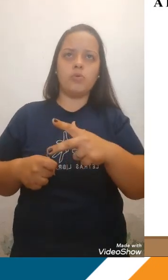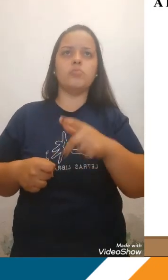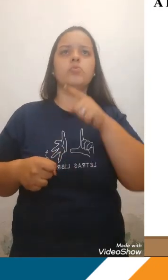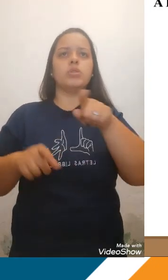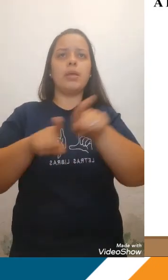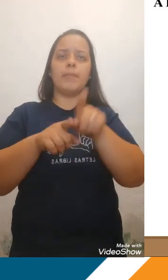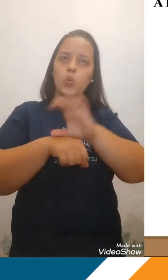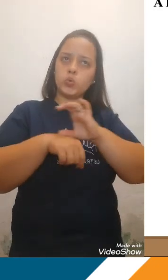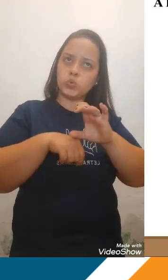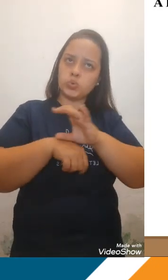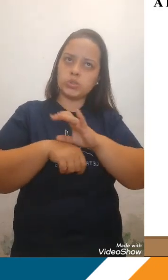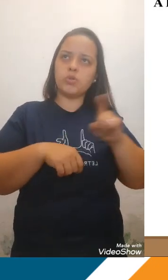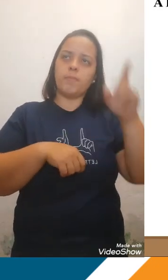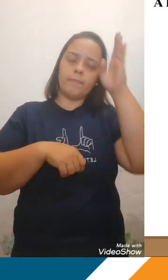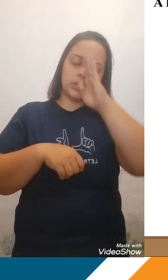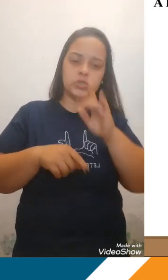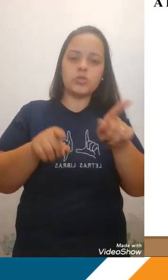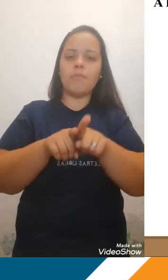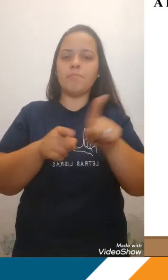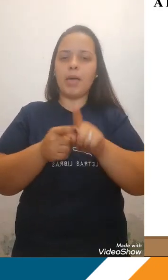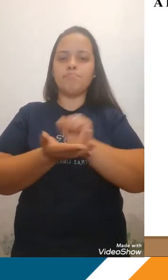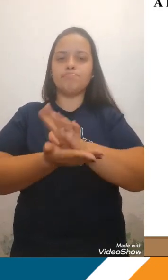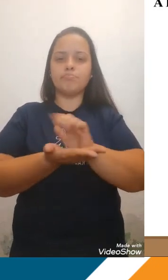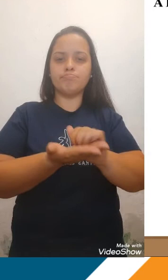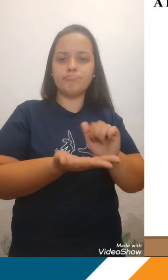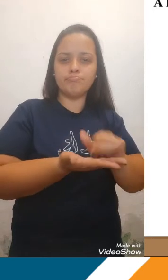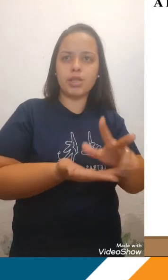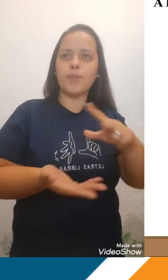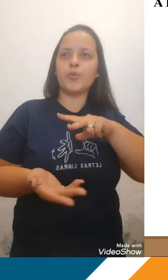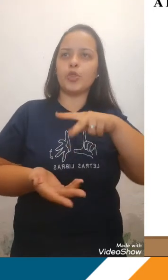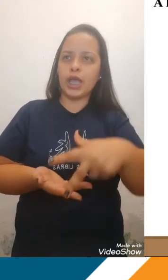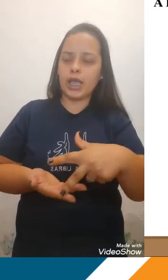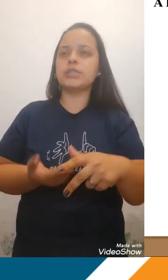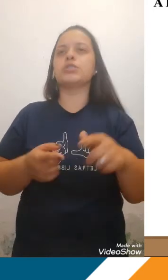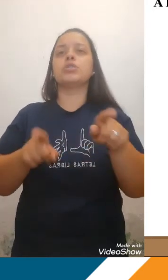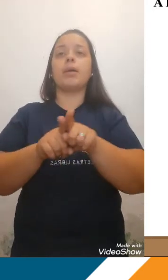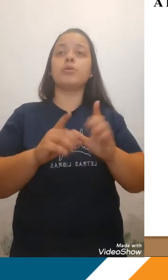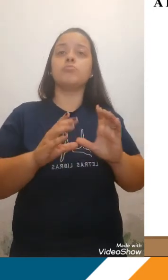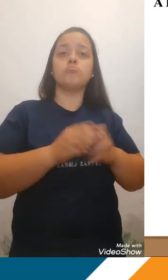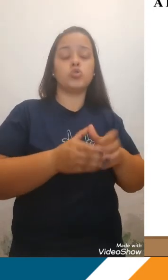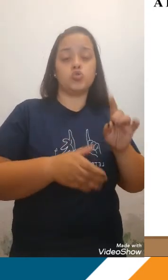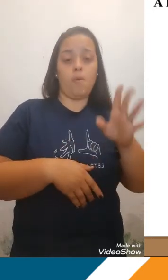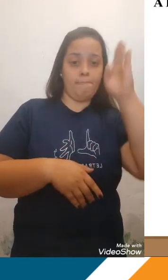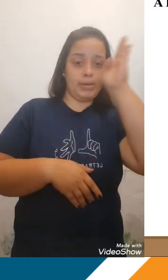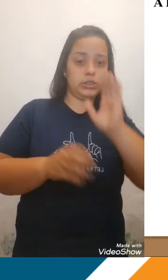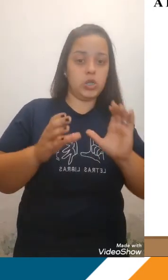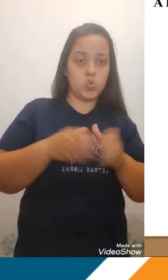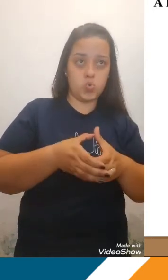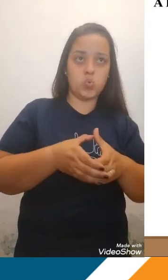o Brasil, a demissão de ministros portugueses e um conselho composto apenas por brasileiros.